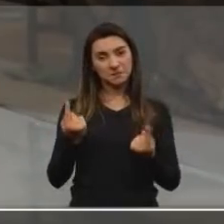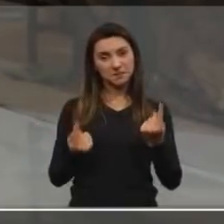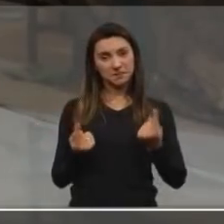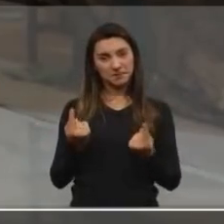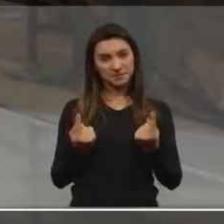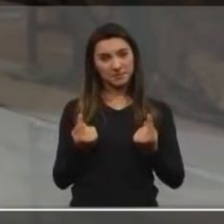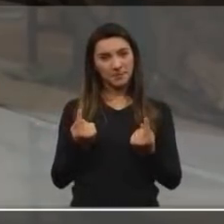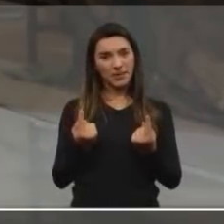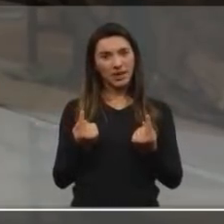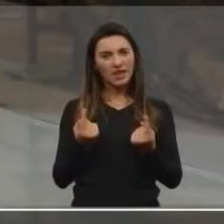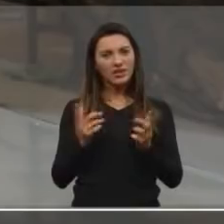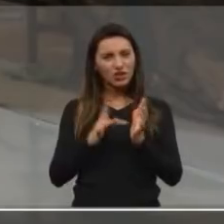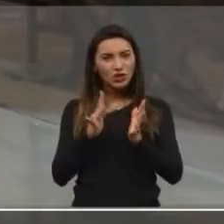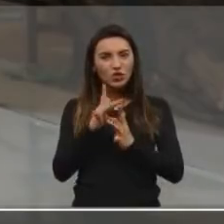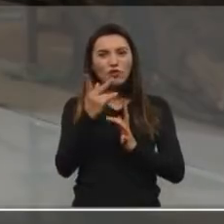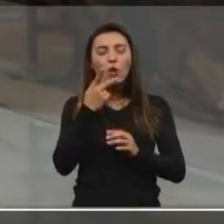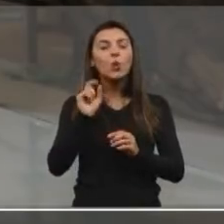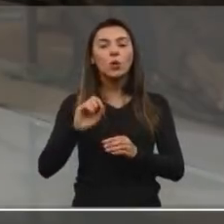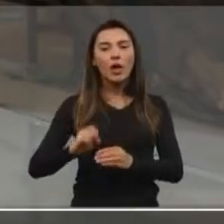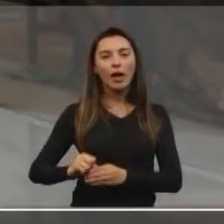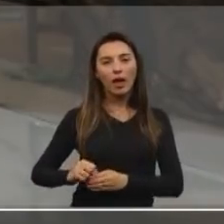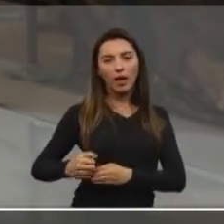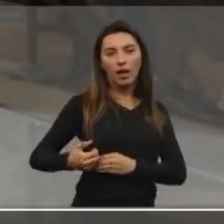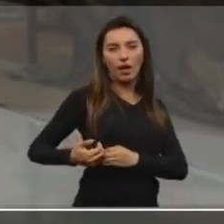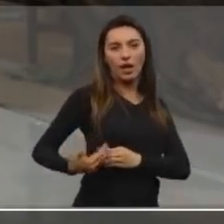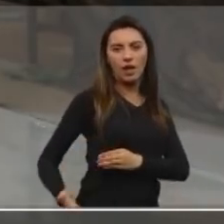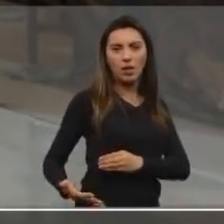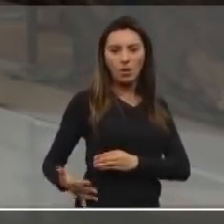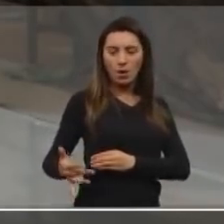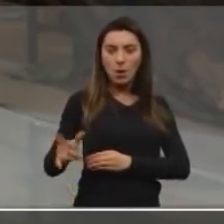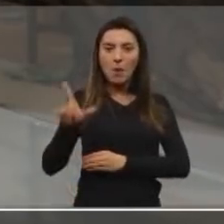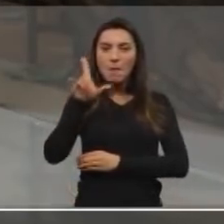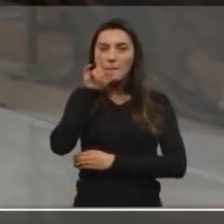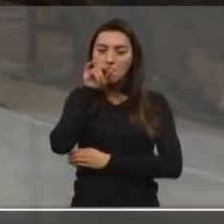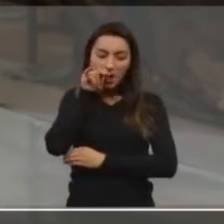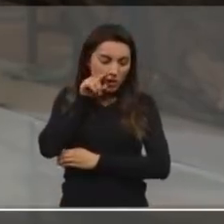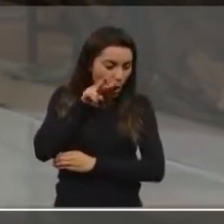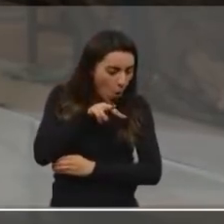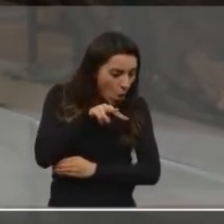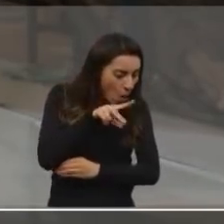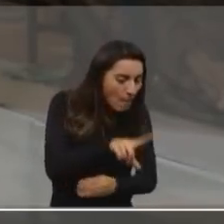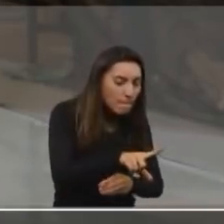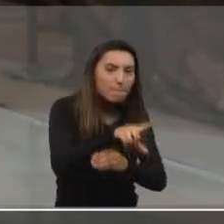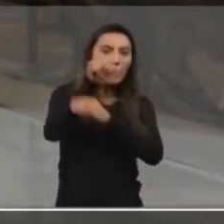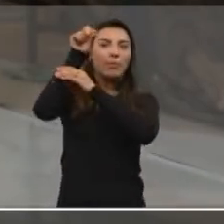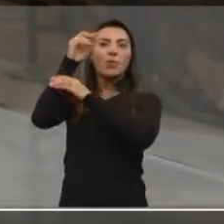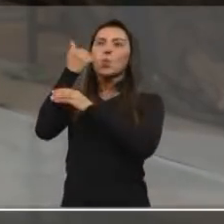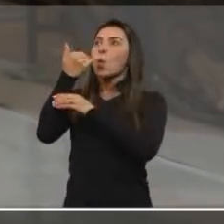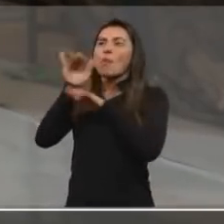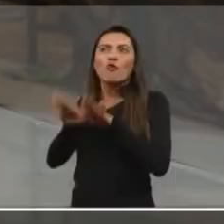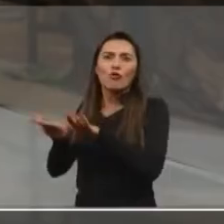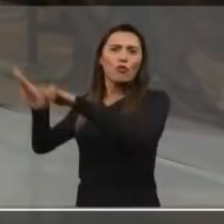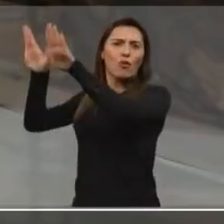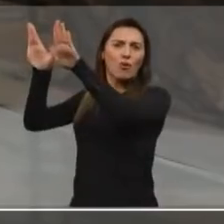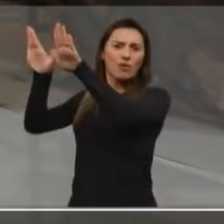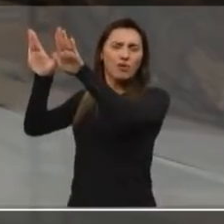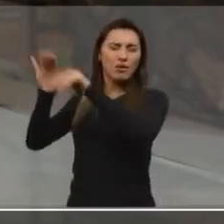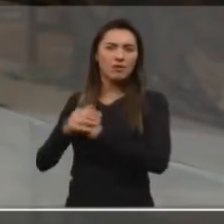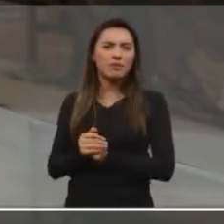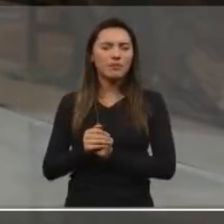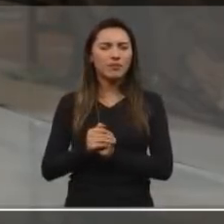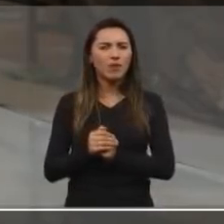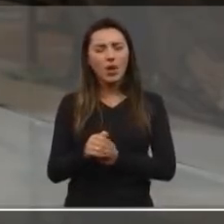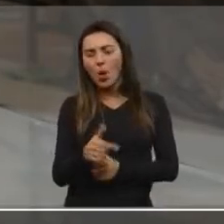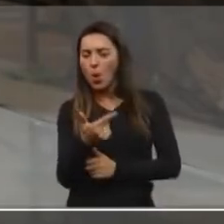jesus diz que os pássaros comem em terreno pedregoso o quanto quantas